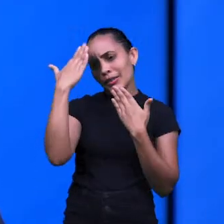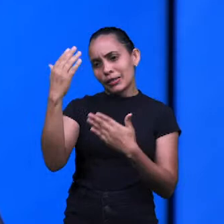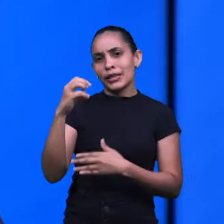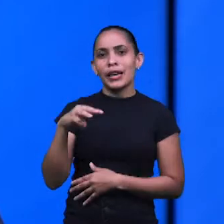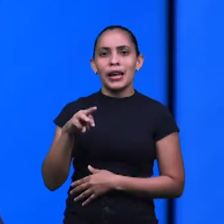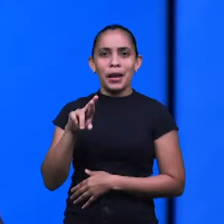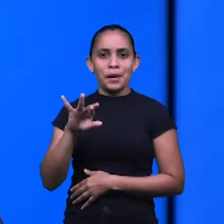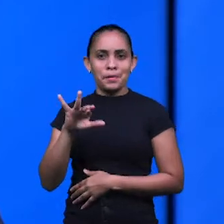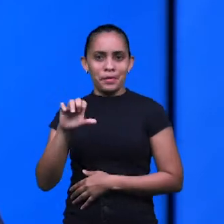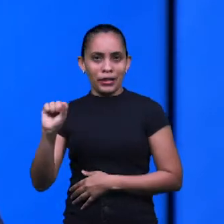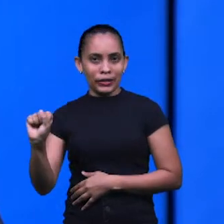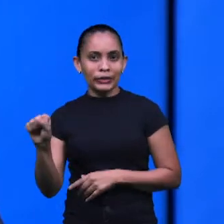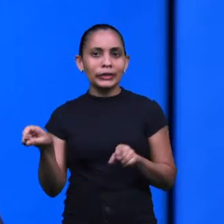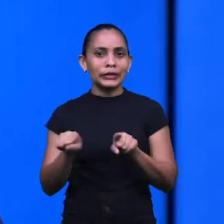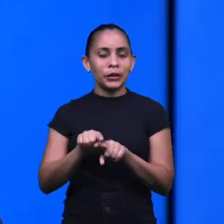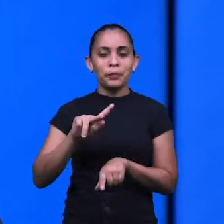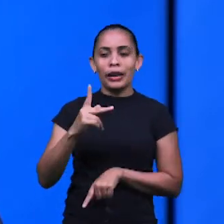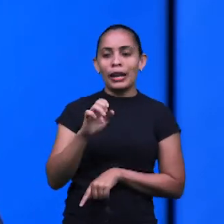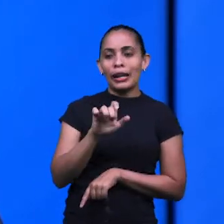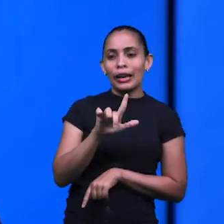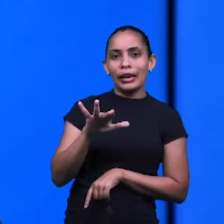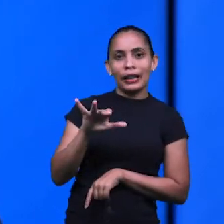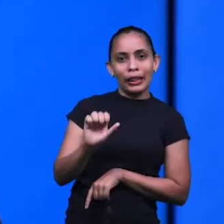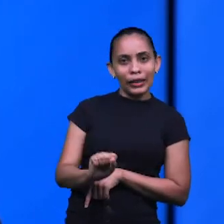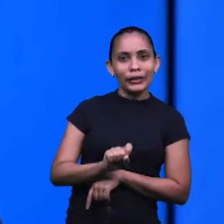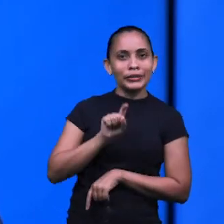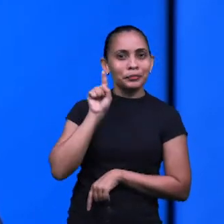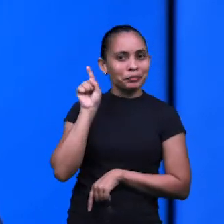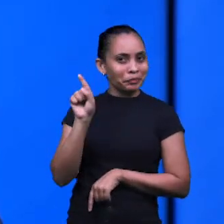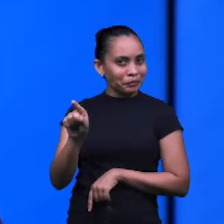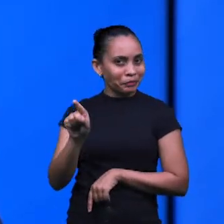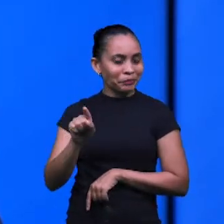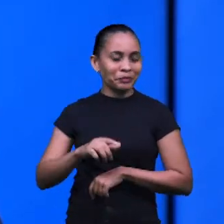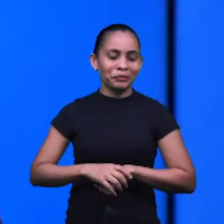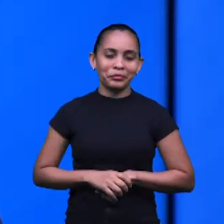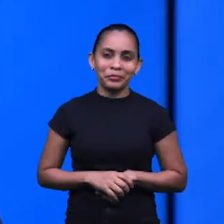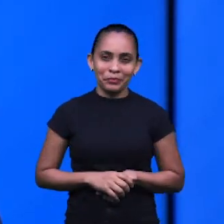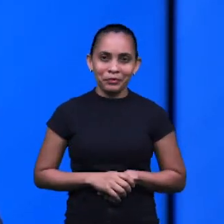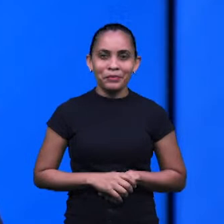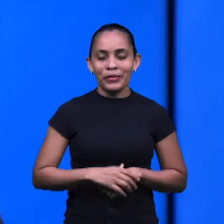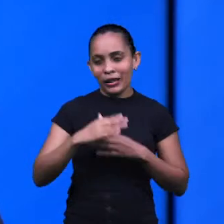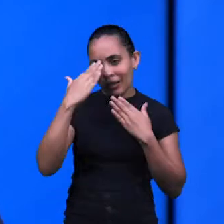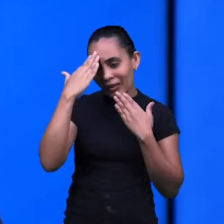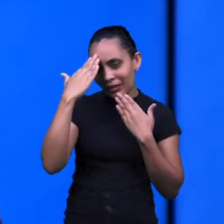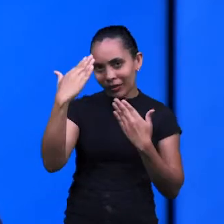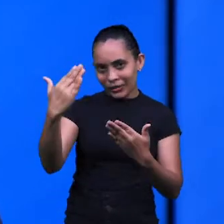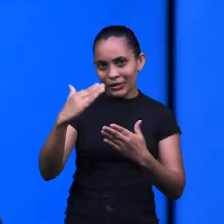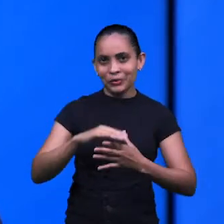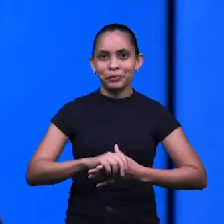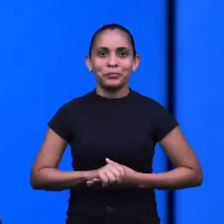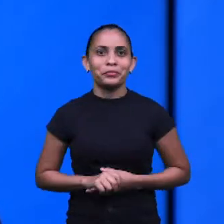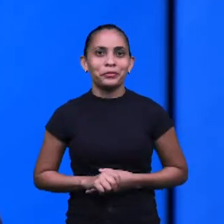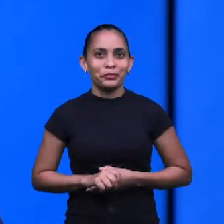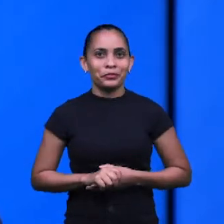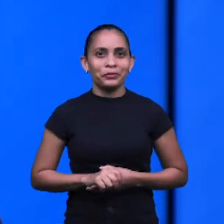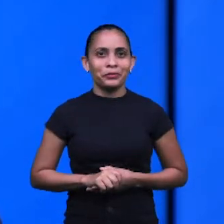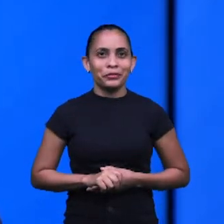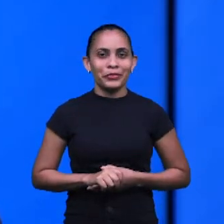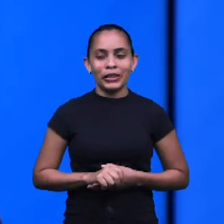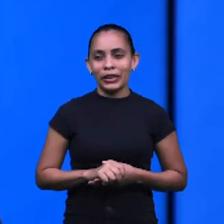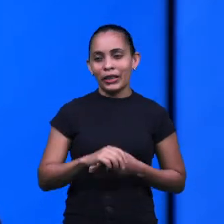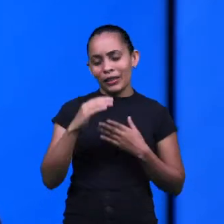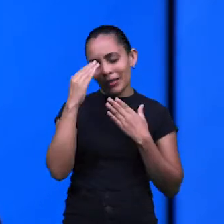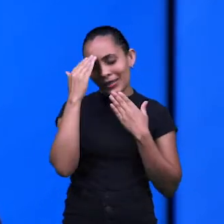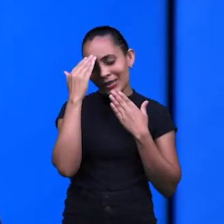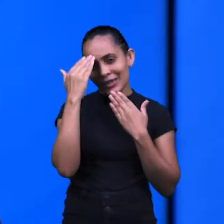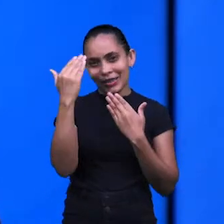Marina e a Helena pela resposta muito bem dada, lá do estado do Pará, né? Somos de Altamira. E aquele obrigadozinho muito cortês